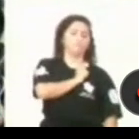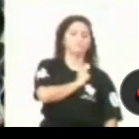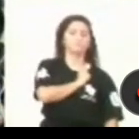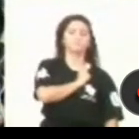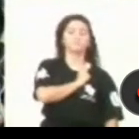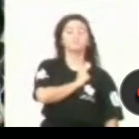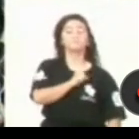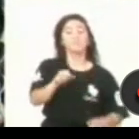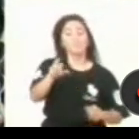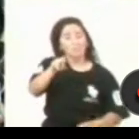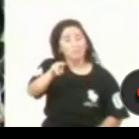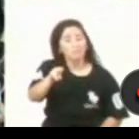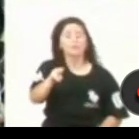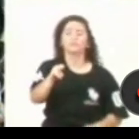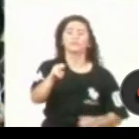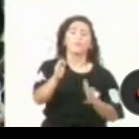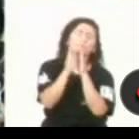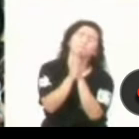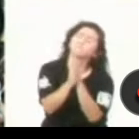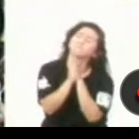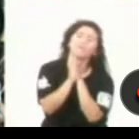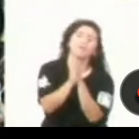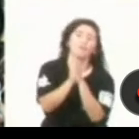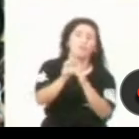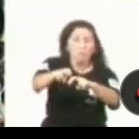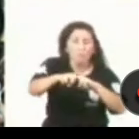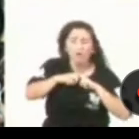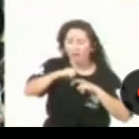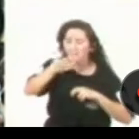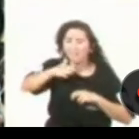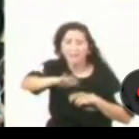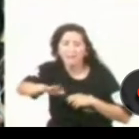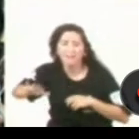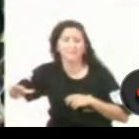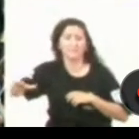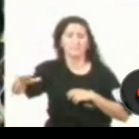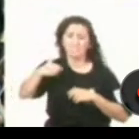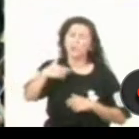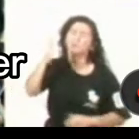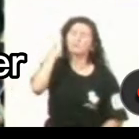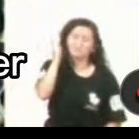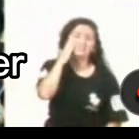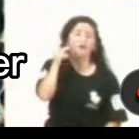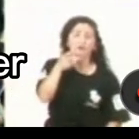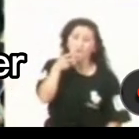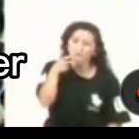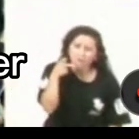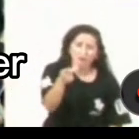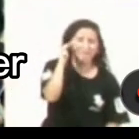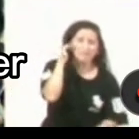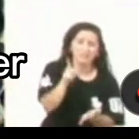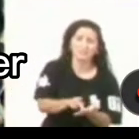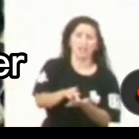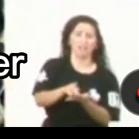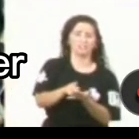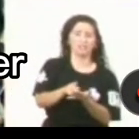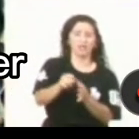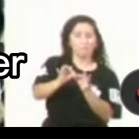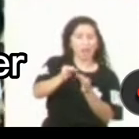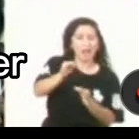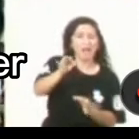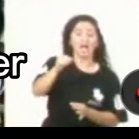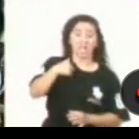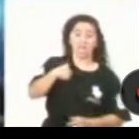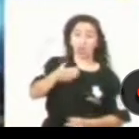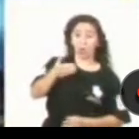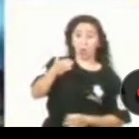Irmãos, pelas crianças. Eu sei o que eu estou falando. O que eu vi 30 anos nos